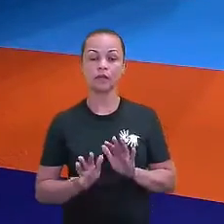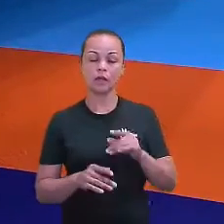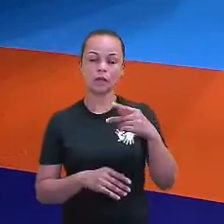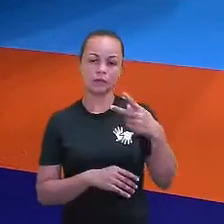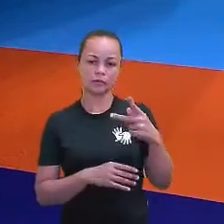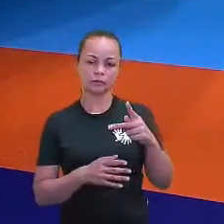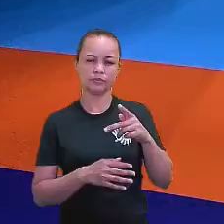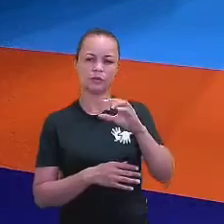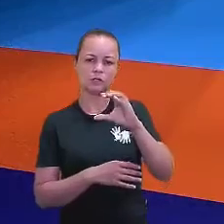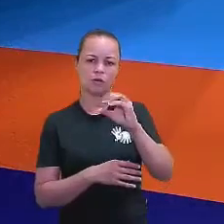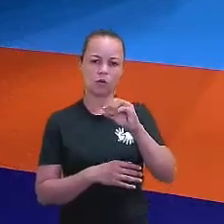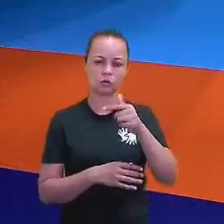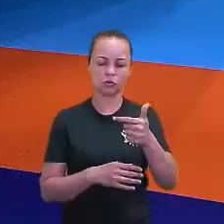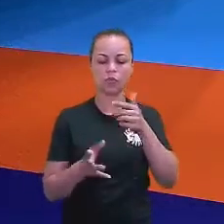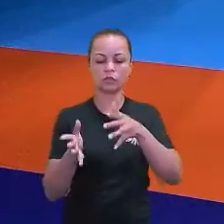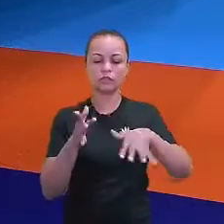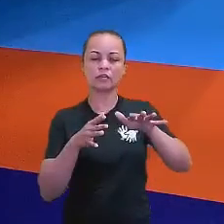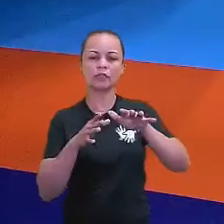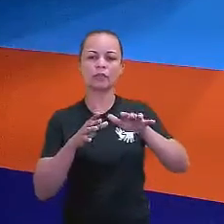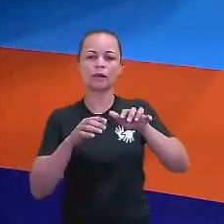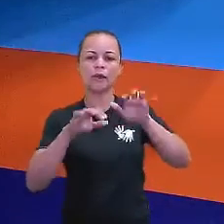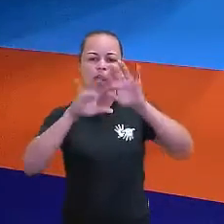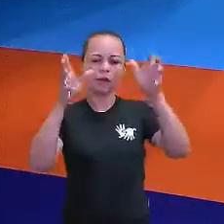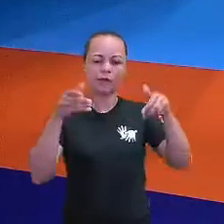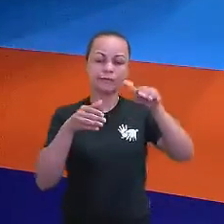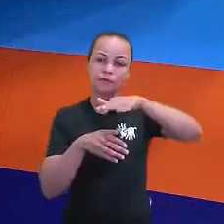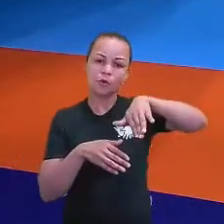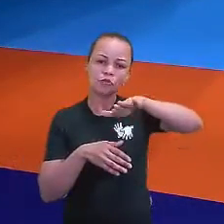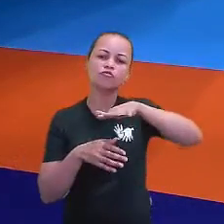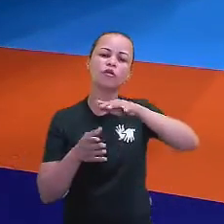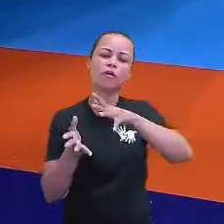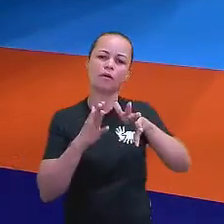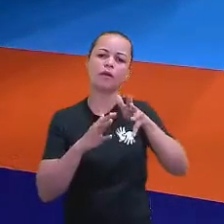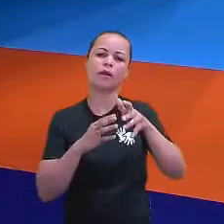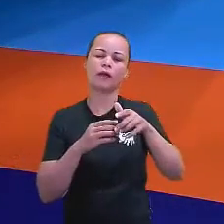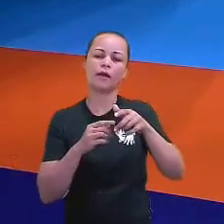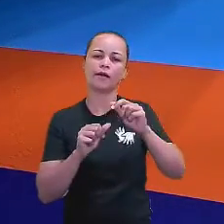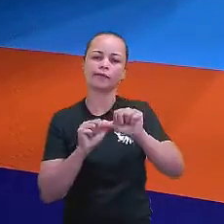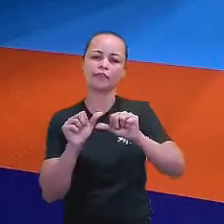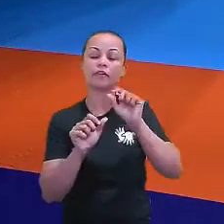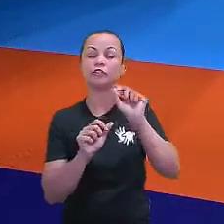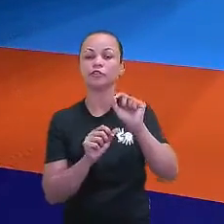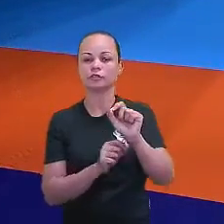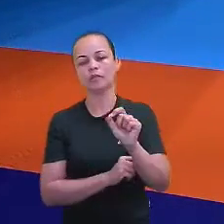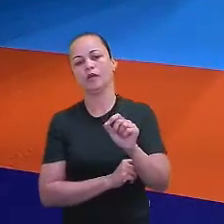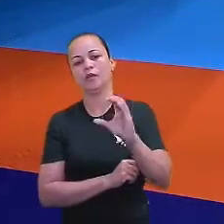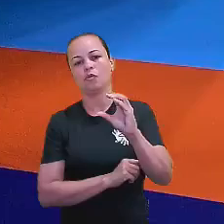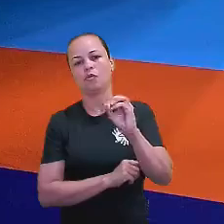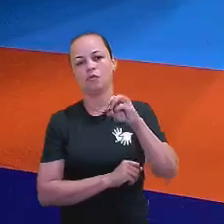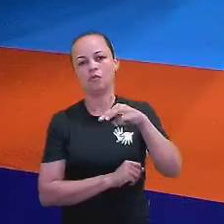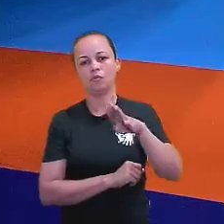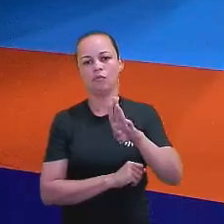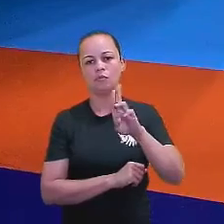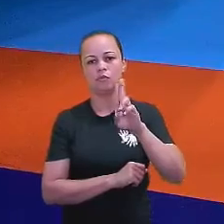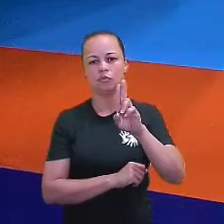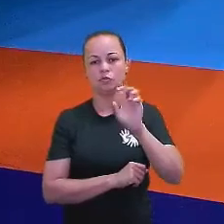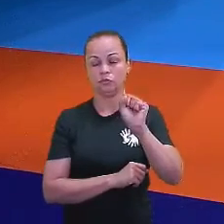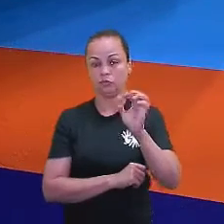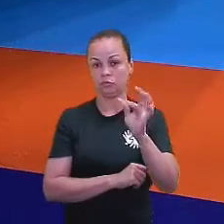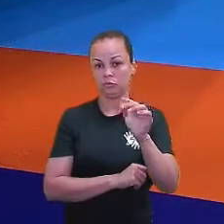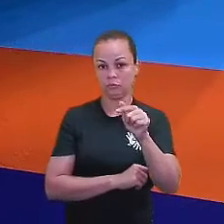atmosfera, através da combustão, que daqui a pouquinho a gente vai aprofundar sobre isso. Então, claro que a gente sabe que em uma